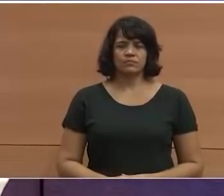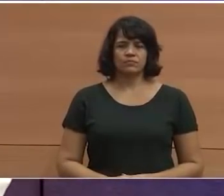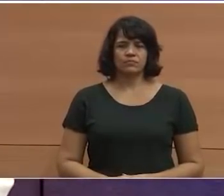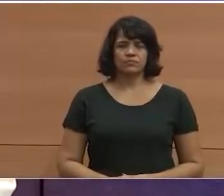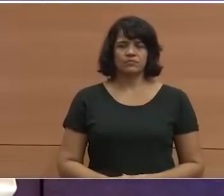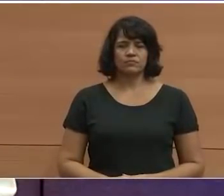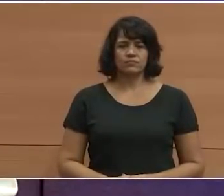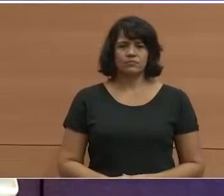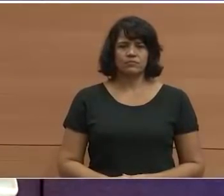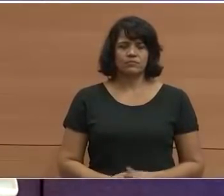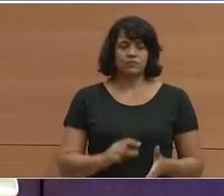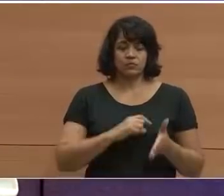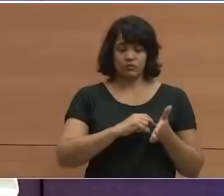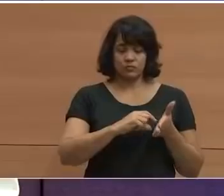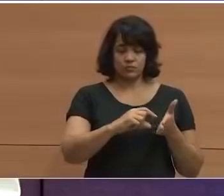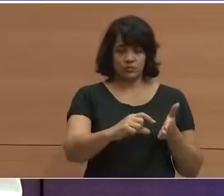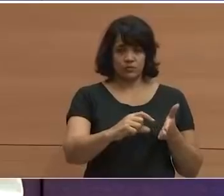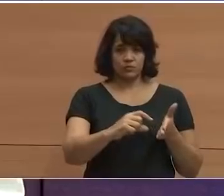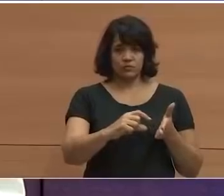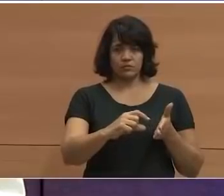versículo